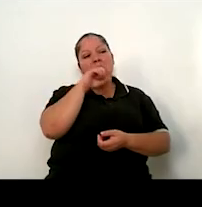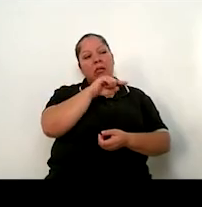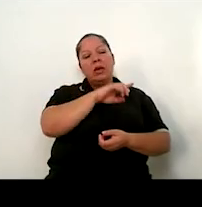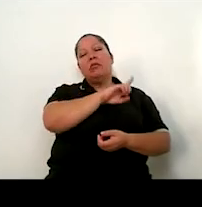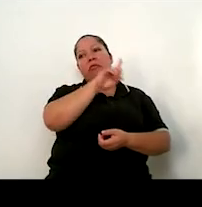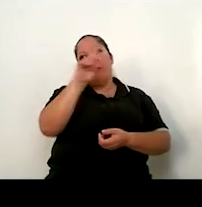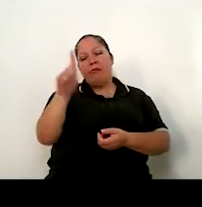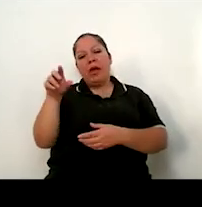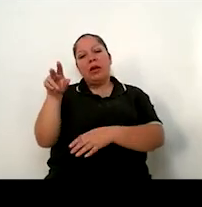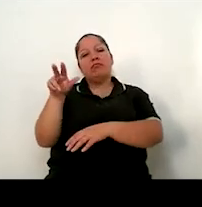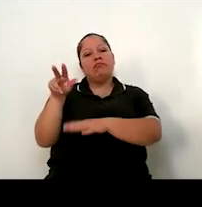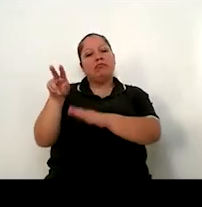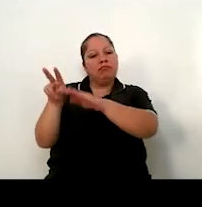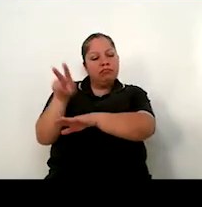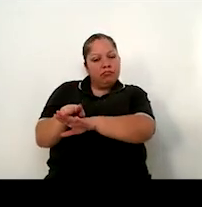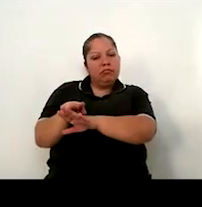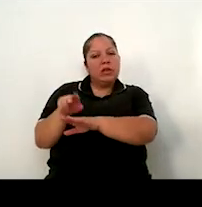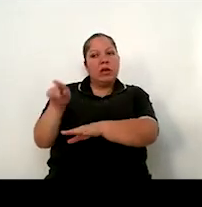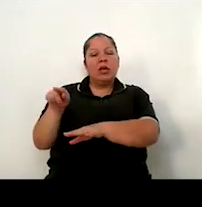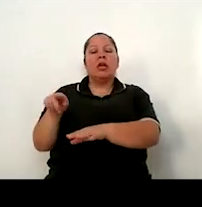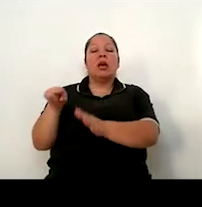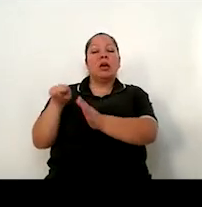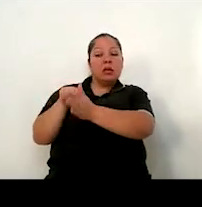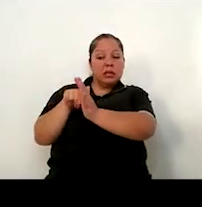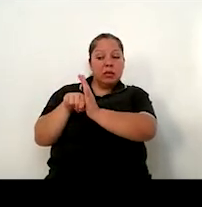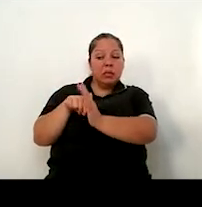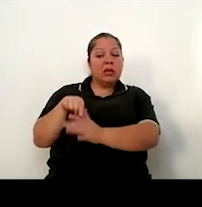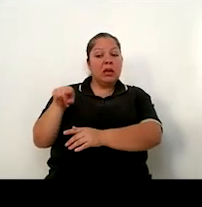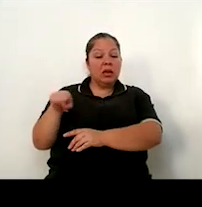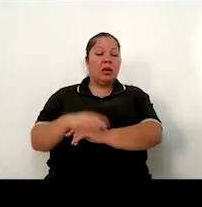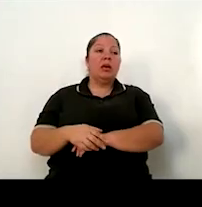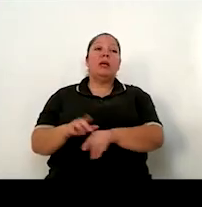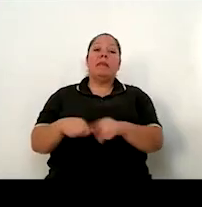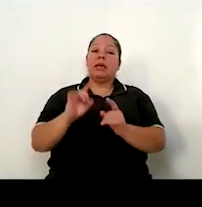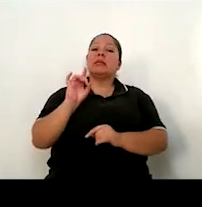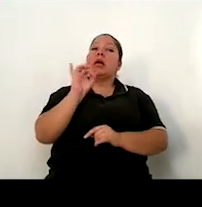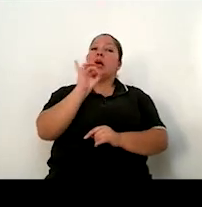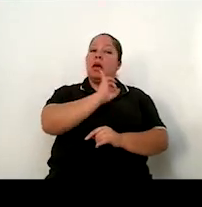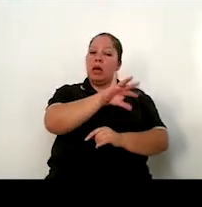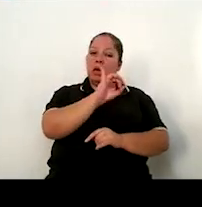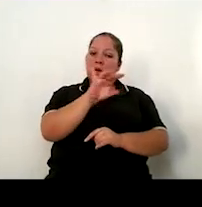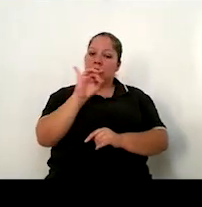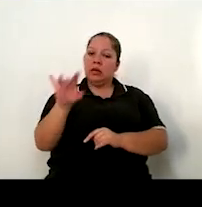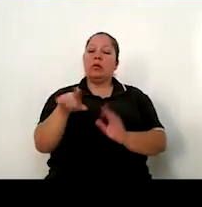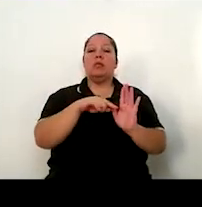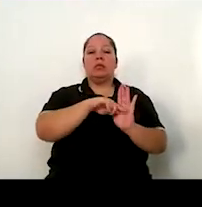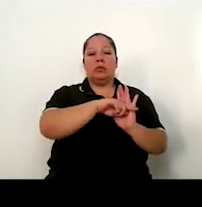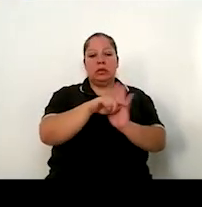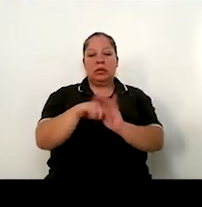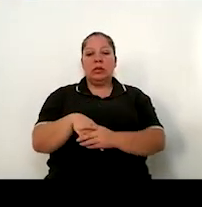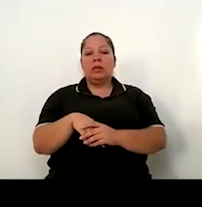ainda podem ser submetidos ao rastreio, mas vai depender de caso a caso. Acima de 85 anos, não há mais indicação